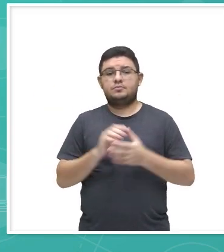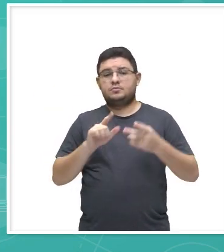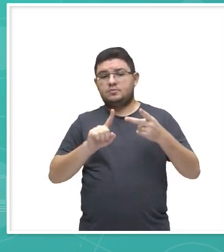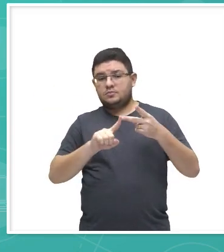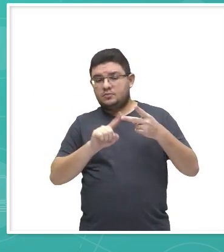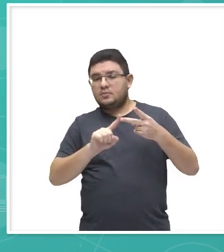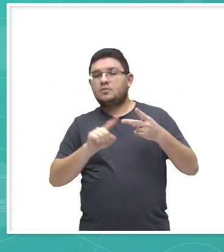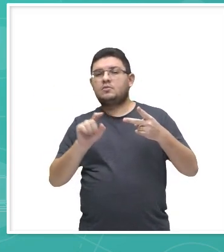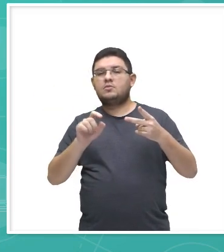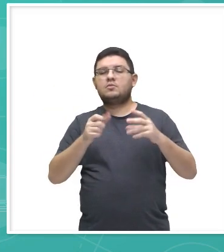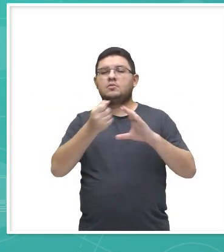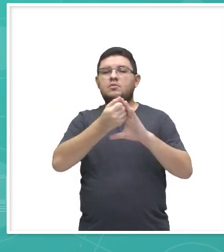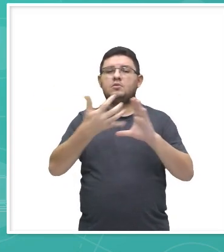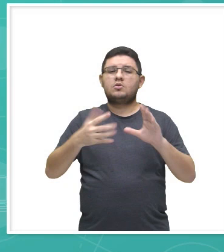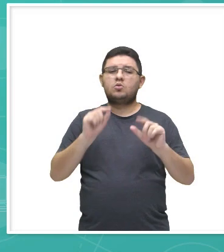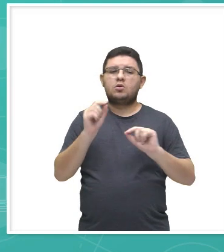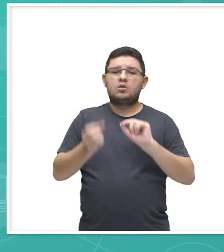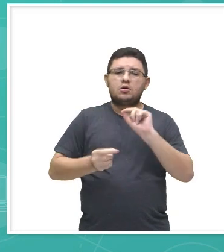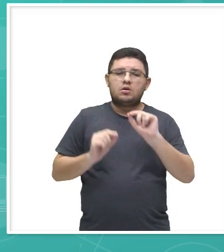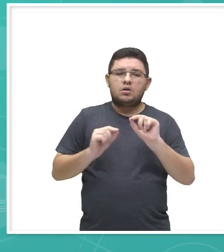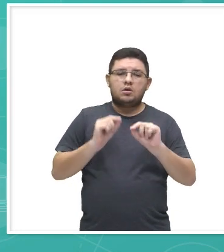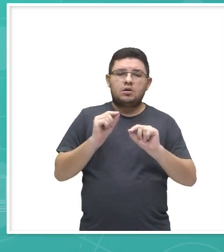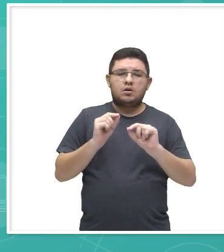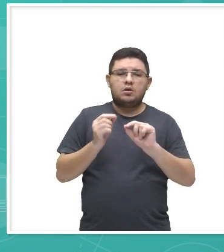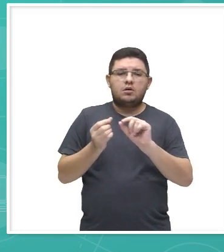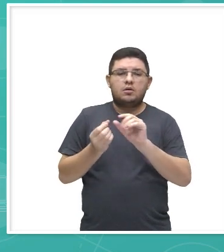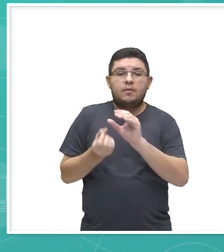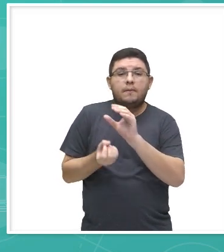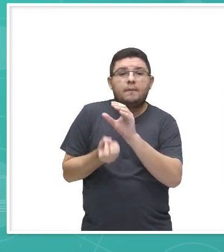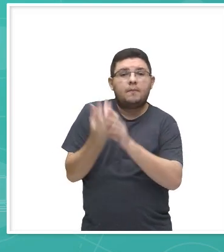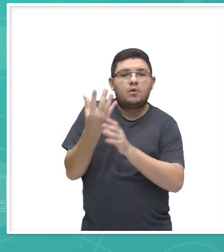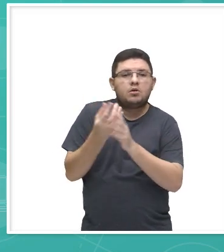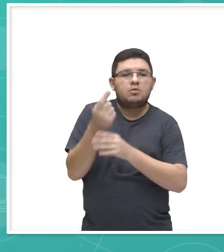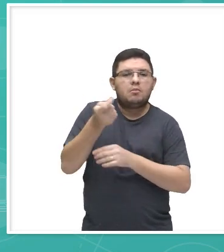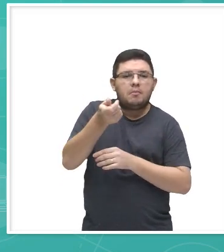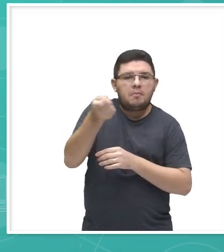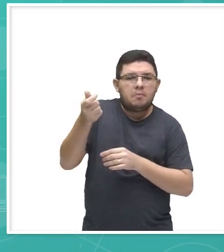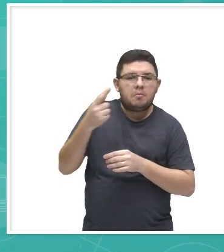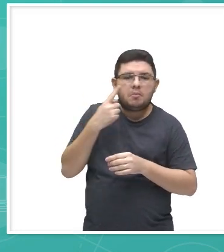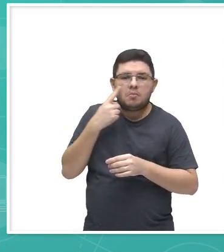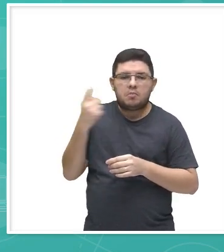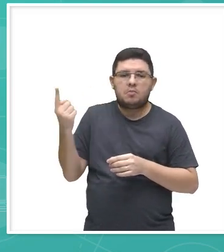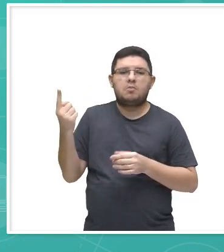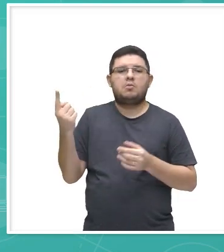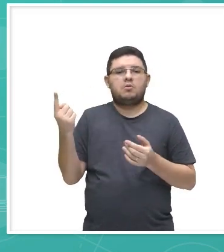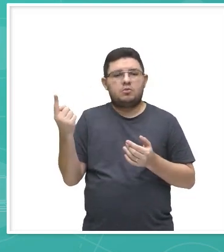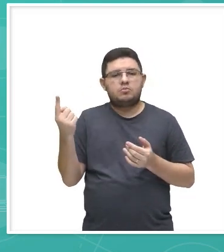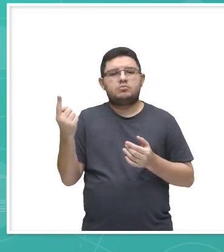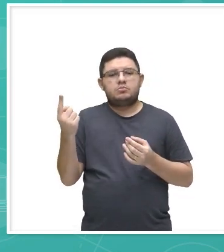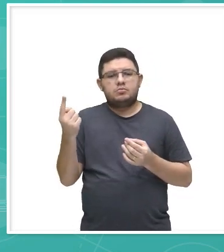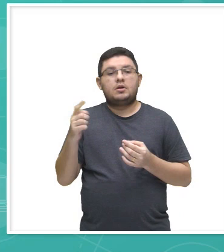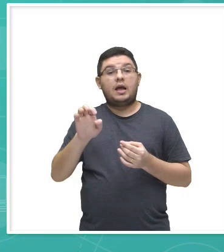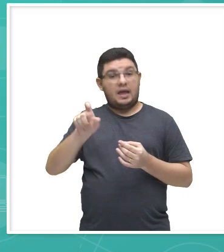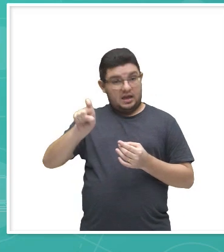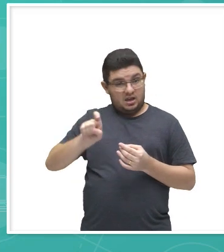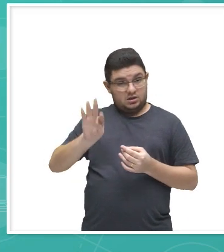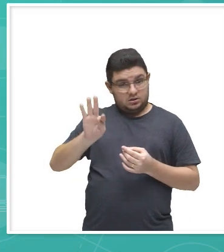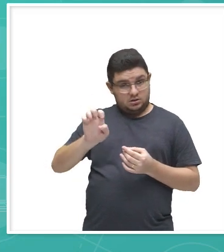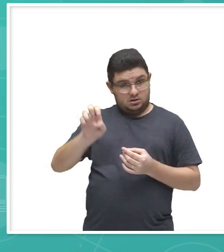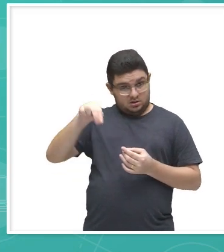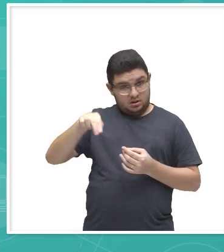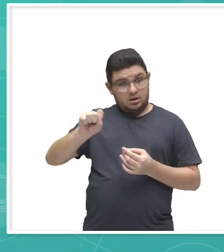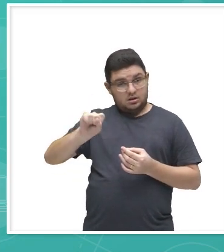baixa produtividade, a gente vai observar na agricultura extensiva, tá? A